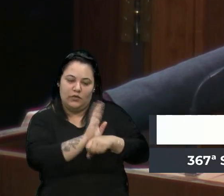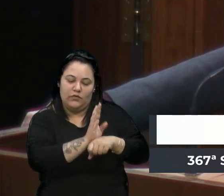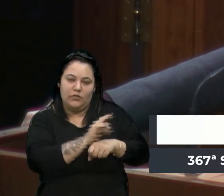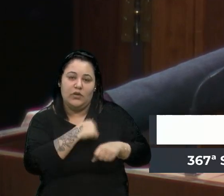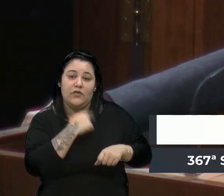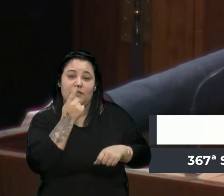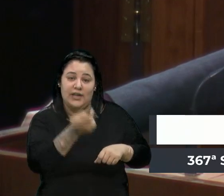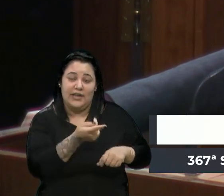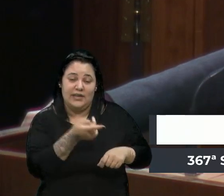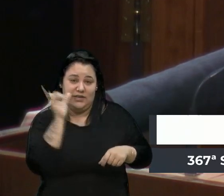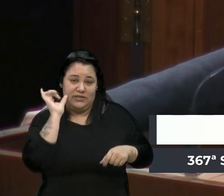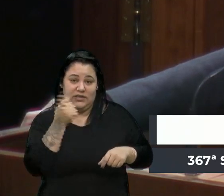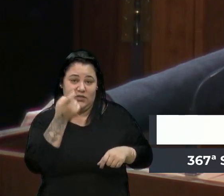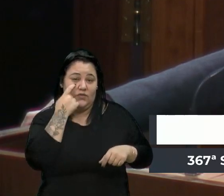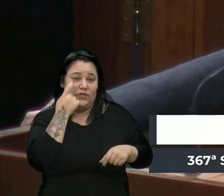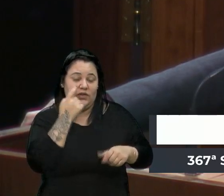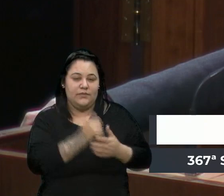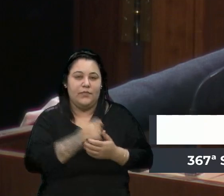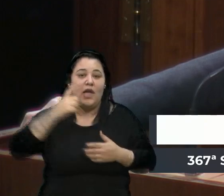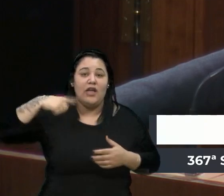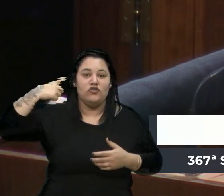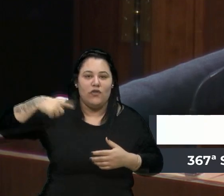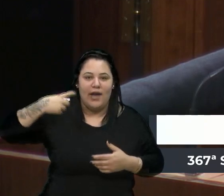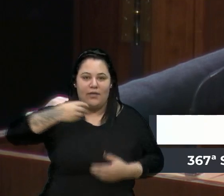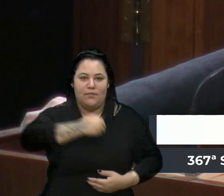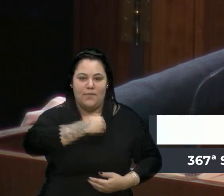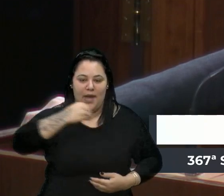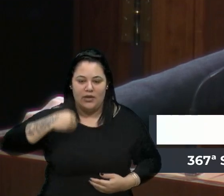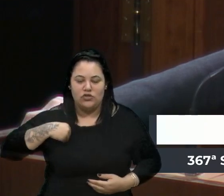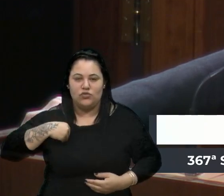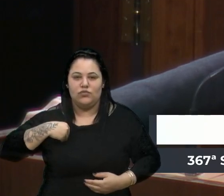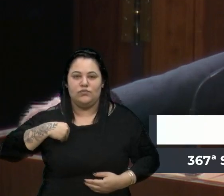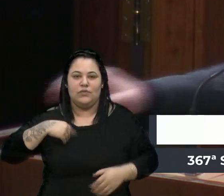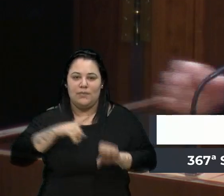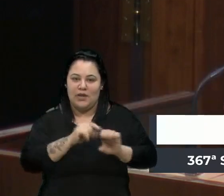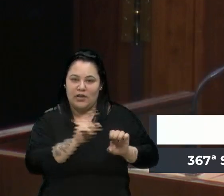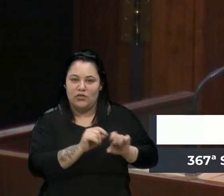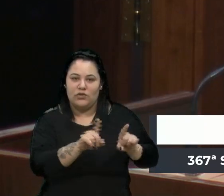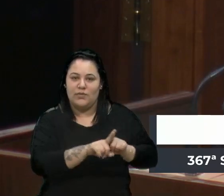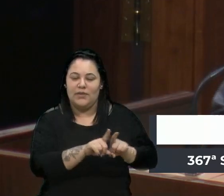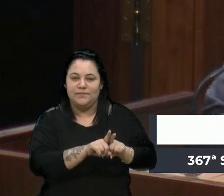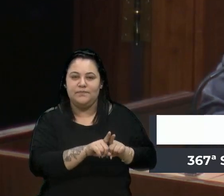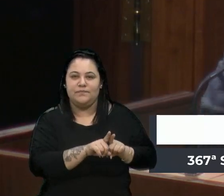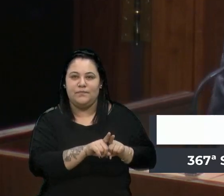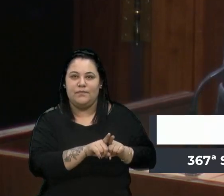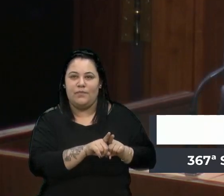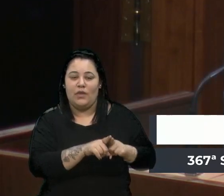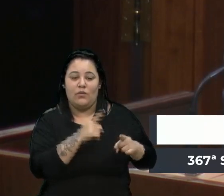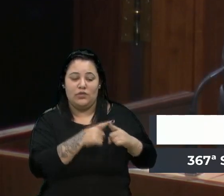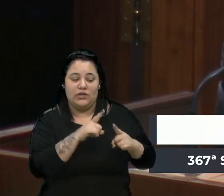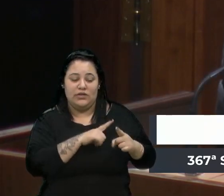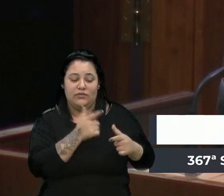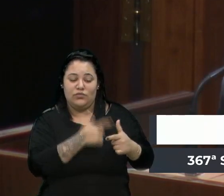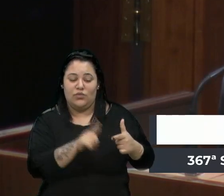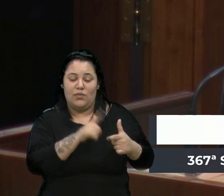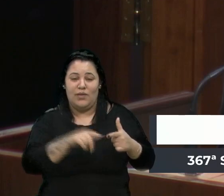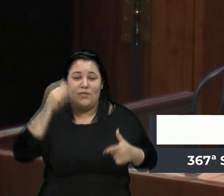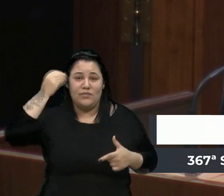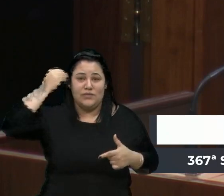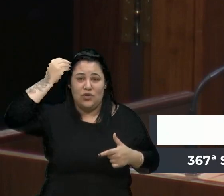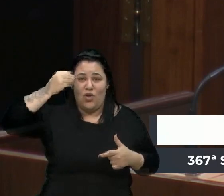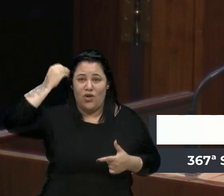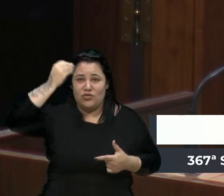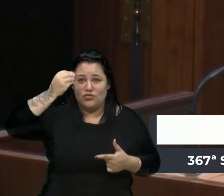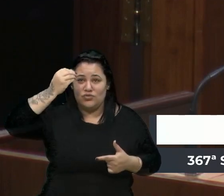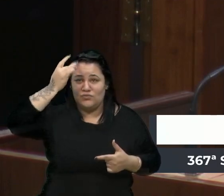que eu assisti, advogados, médicos, empresários, que devido aos problemas psicológico-mentais,